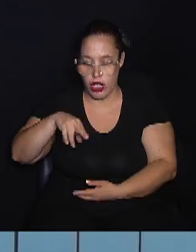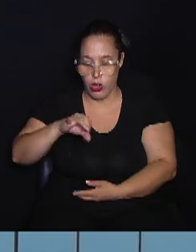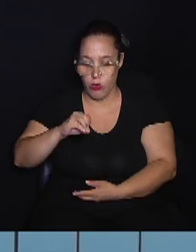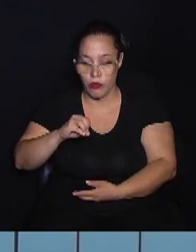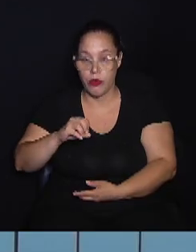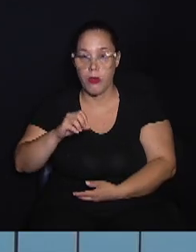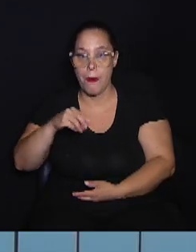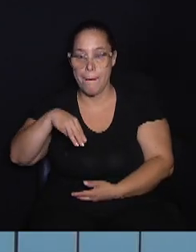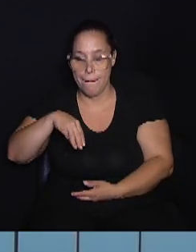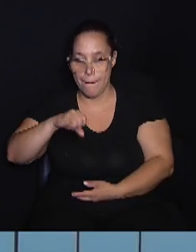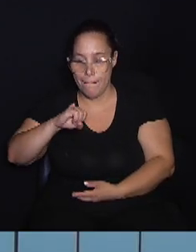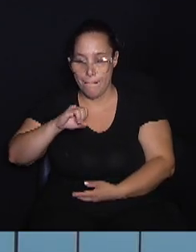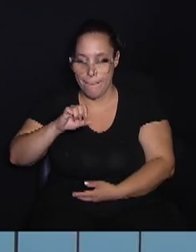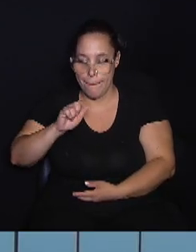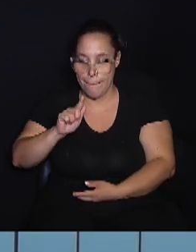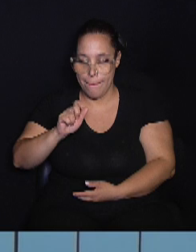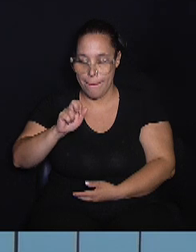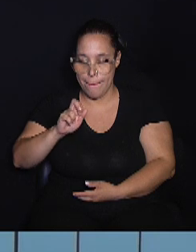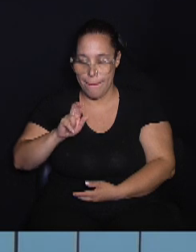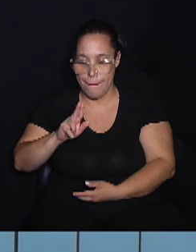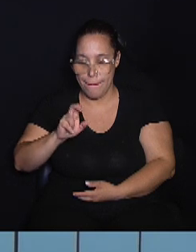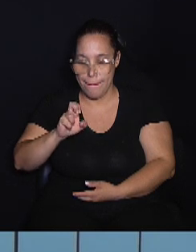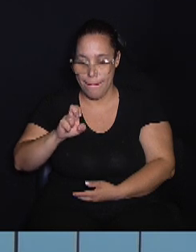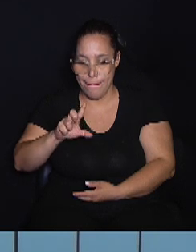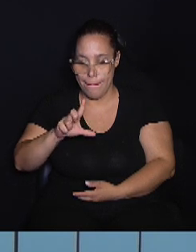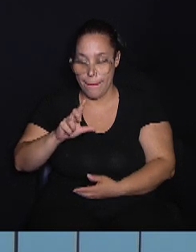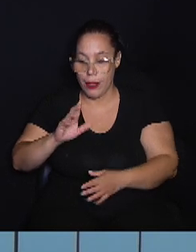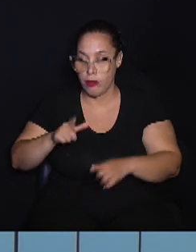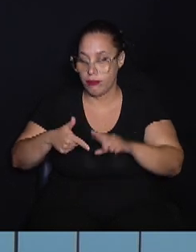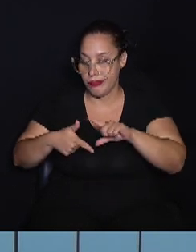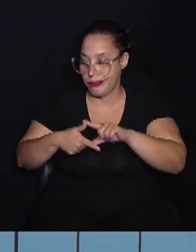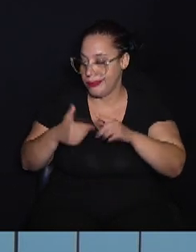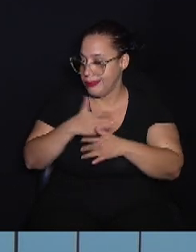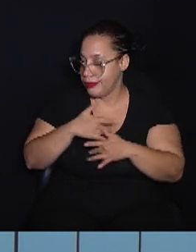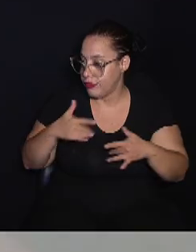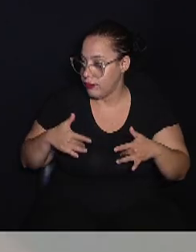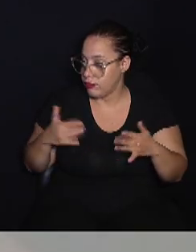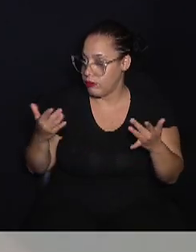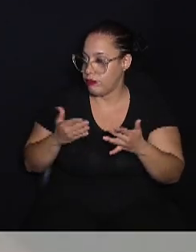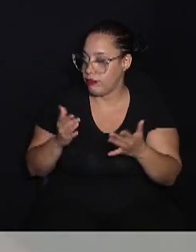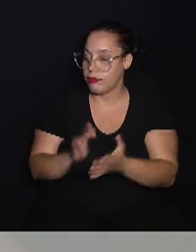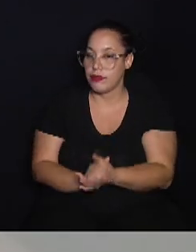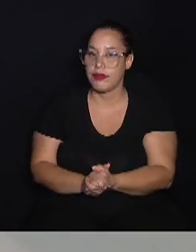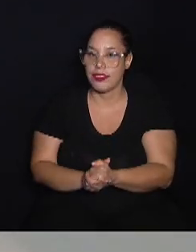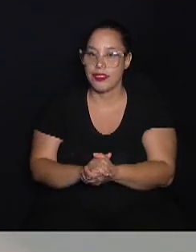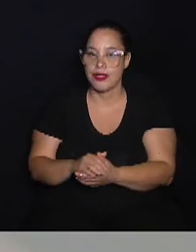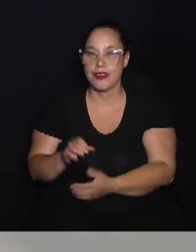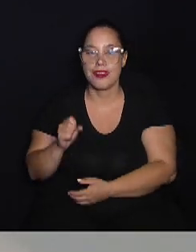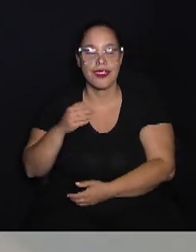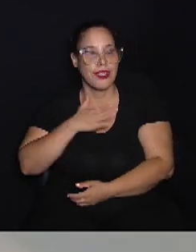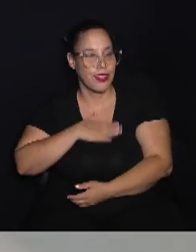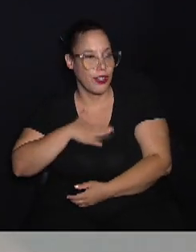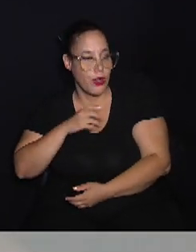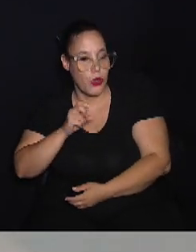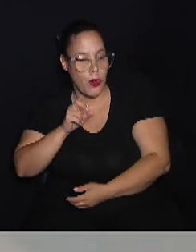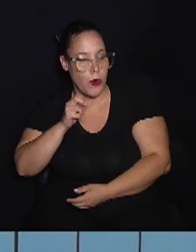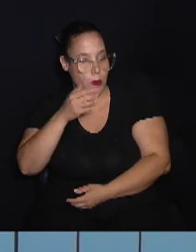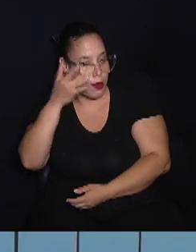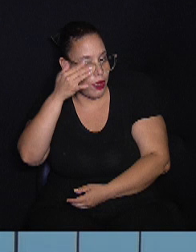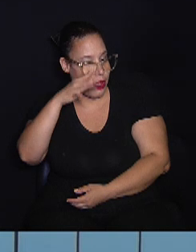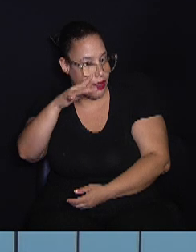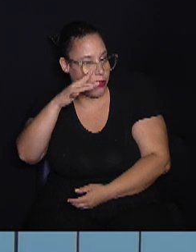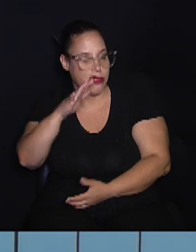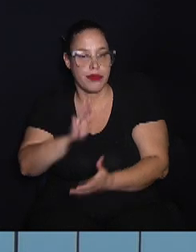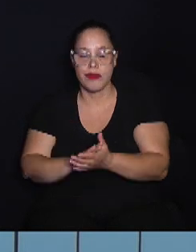Liberato Miguel muito obrigada pela sua participação aqui no saúde e vida de nada tudo bom Ana Paula